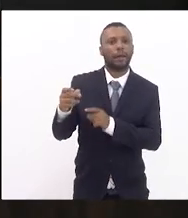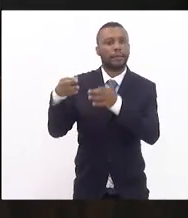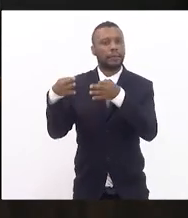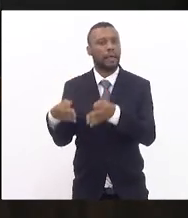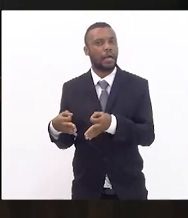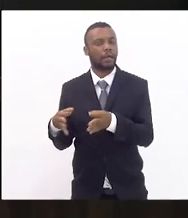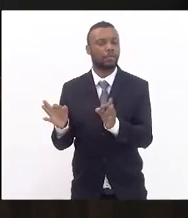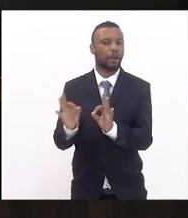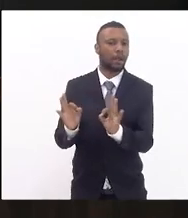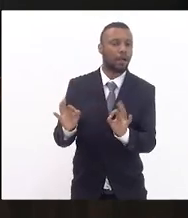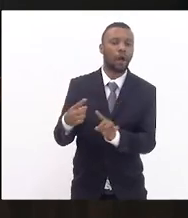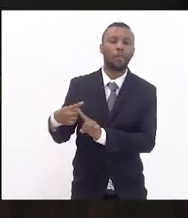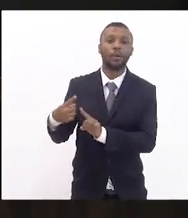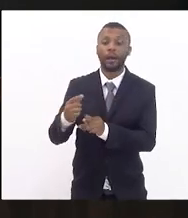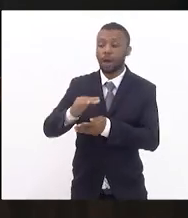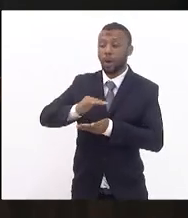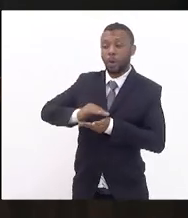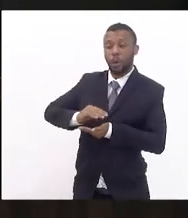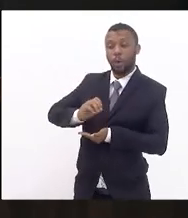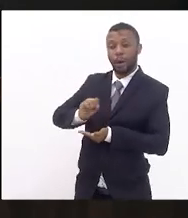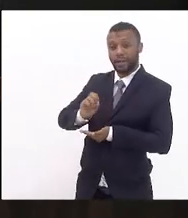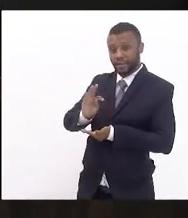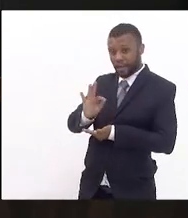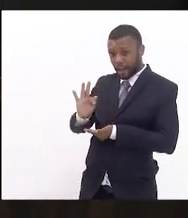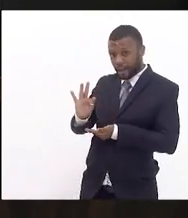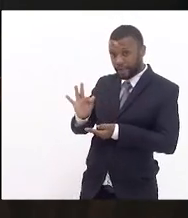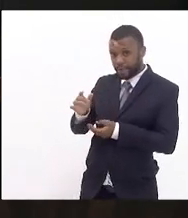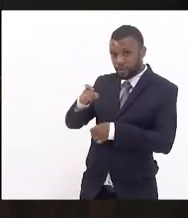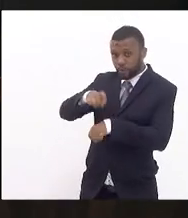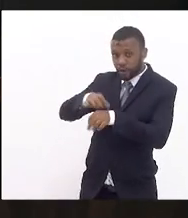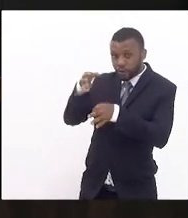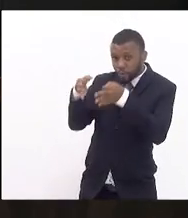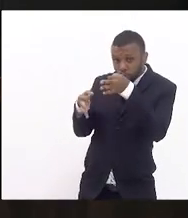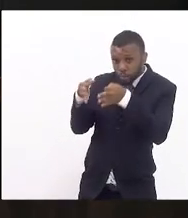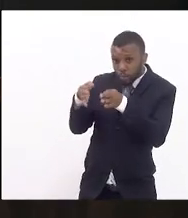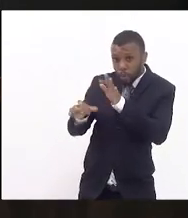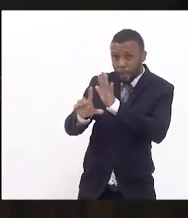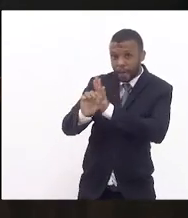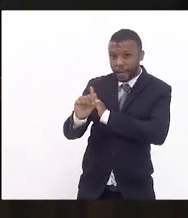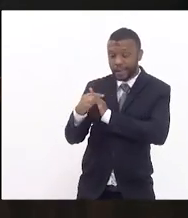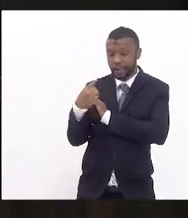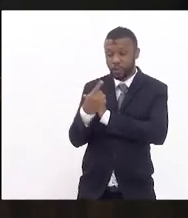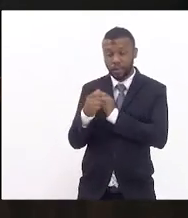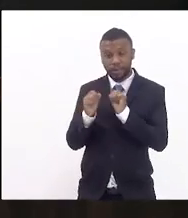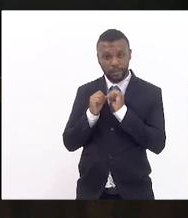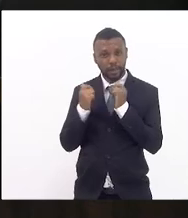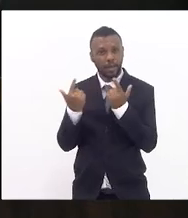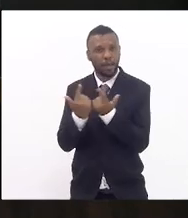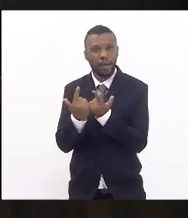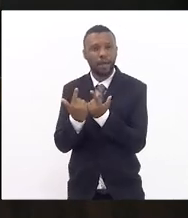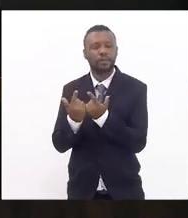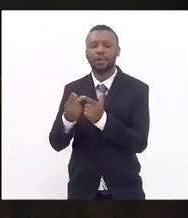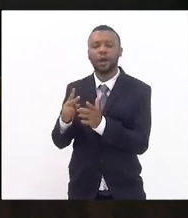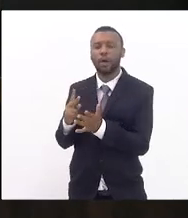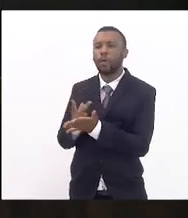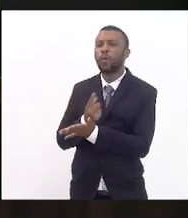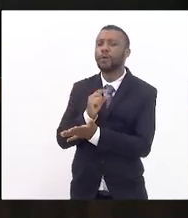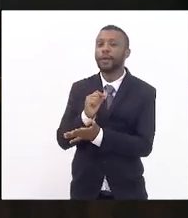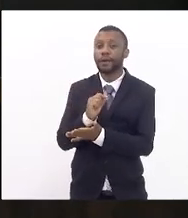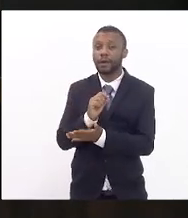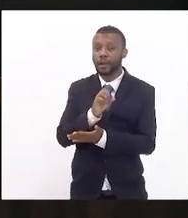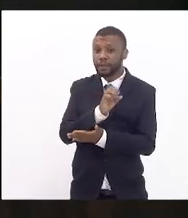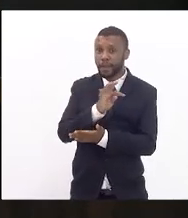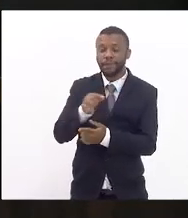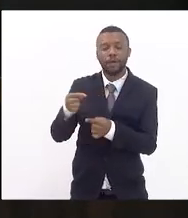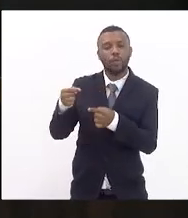porque o STF, quando julgou uma lei nossa aqui da Assembleia, ele disse